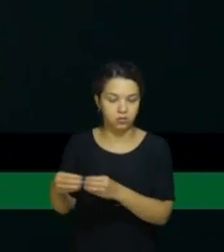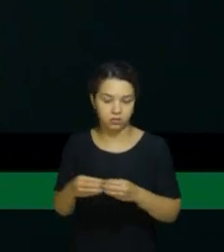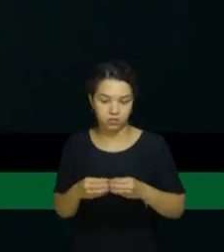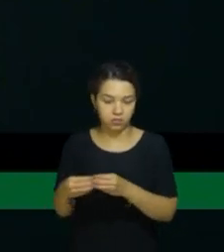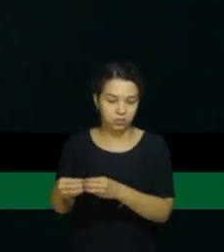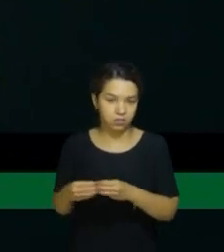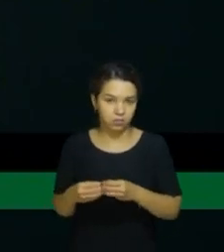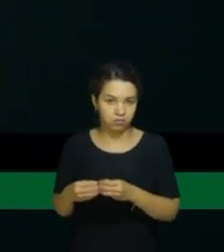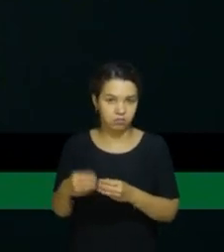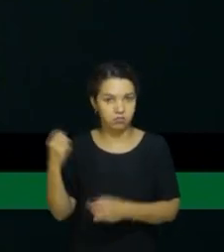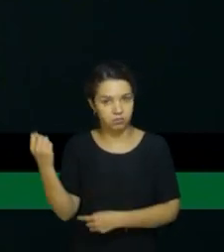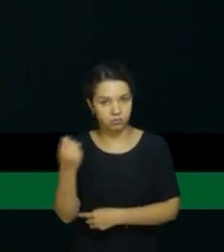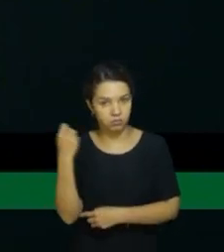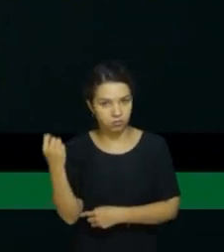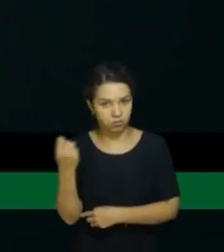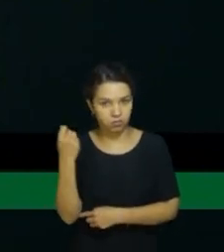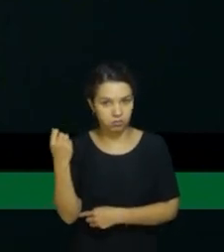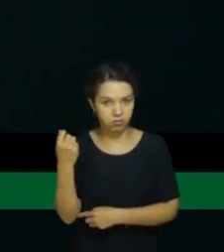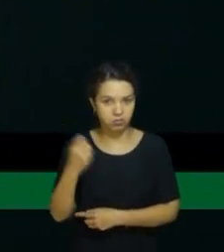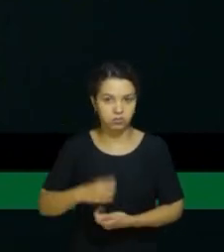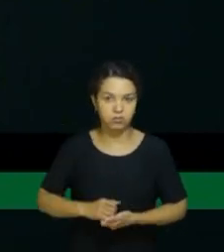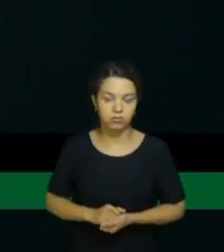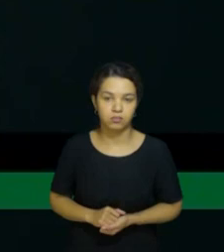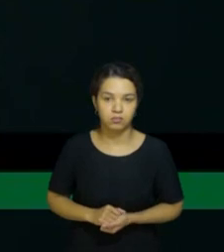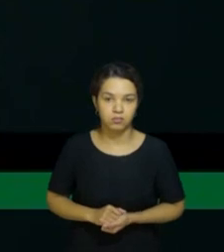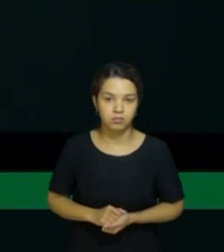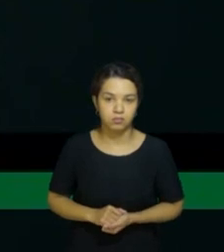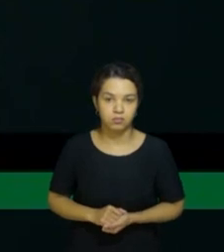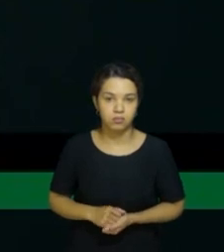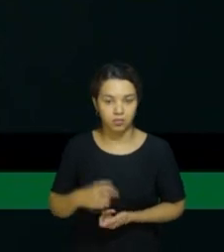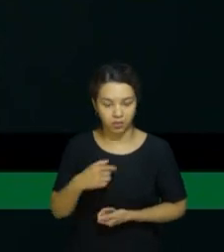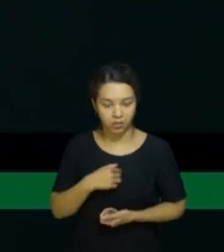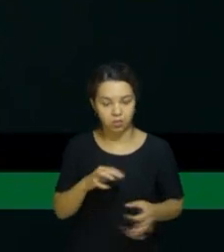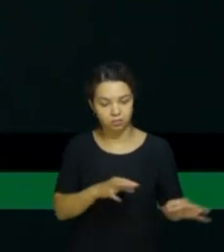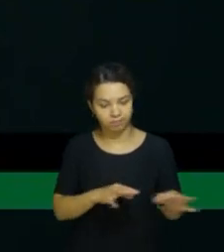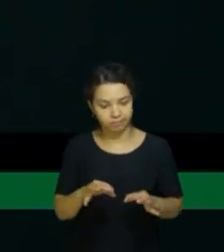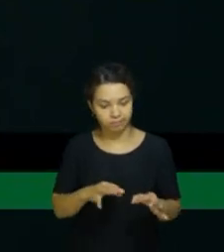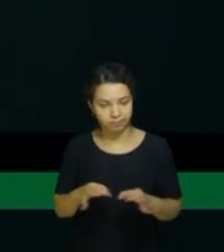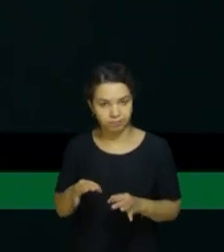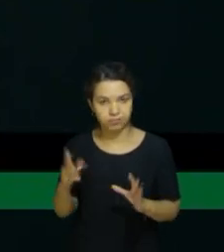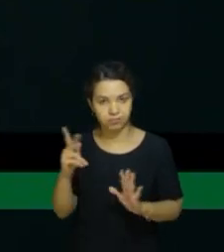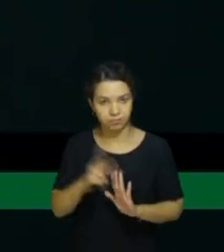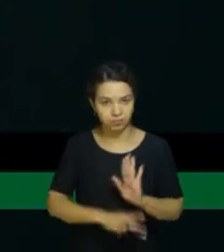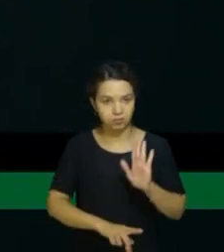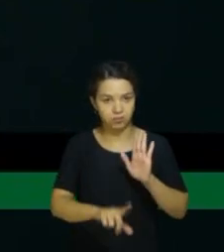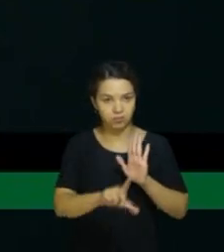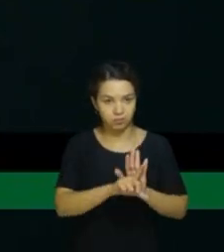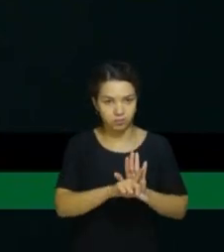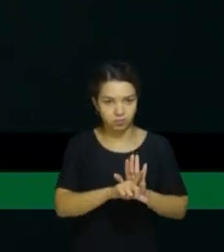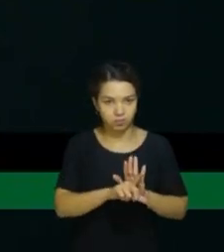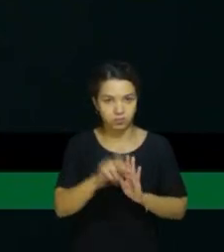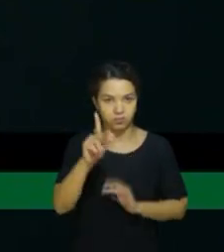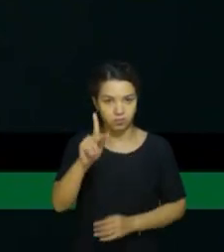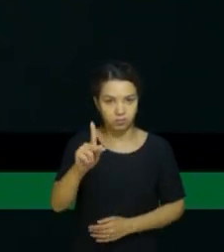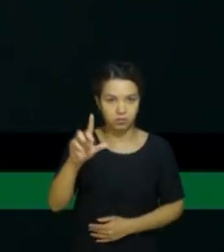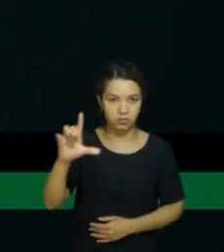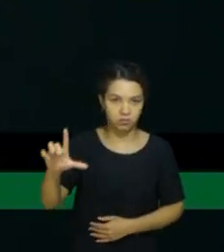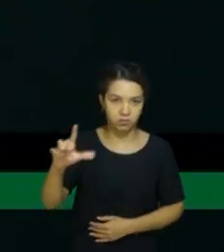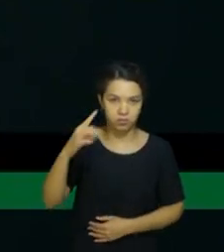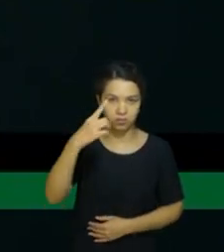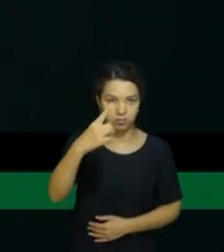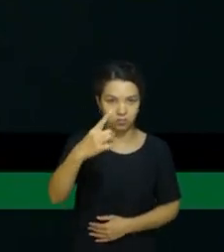Grande do Sul eu tenho protocolado um projeto de lei PL